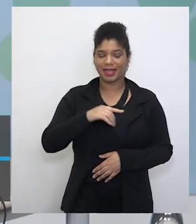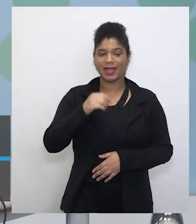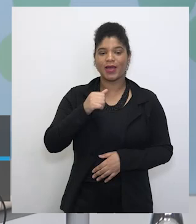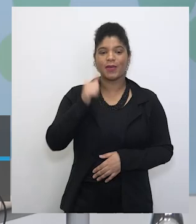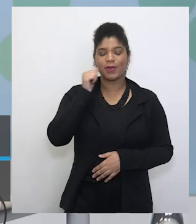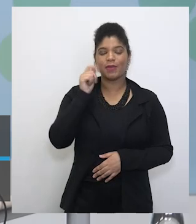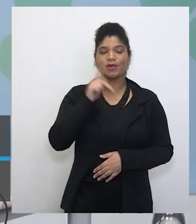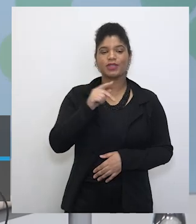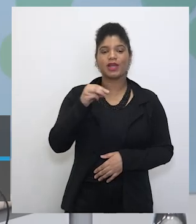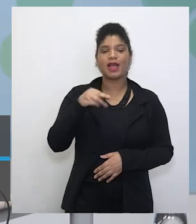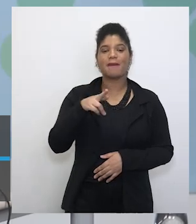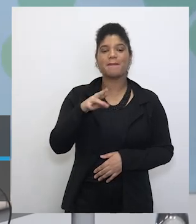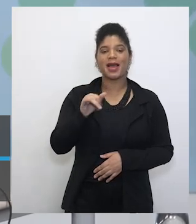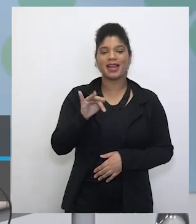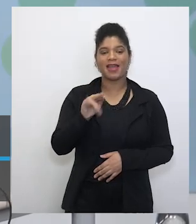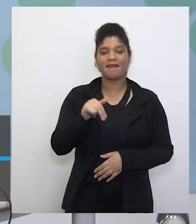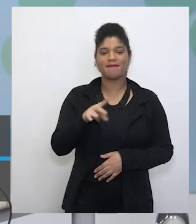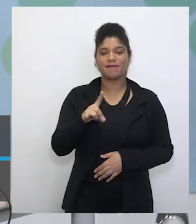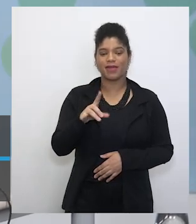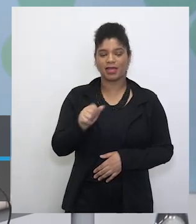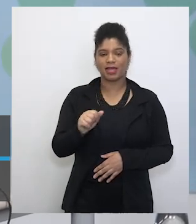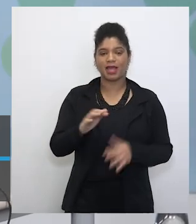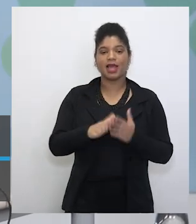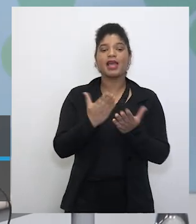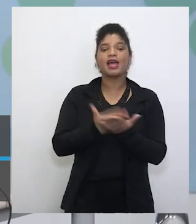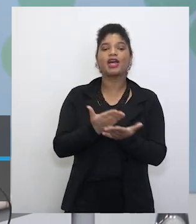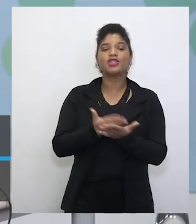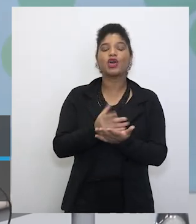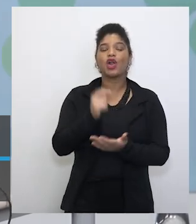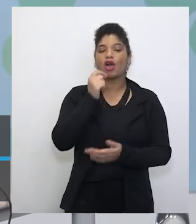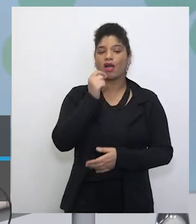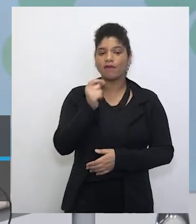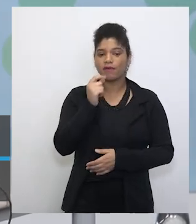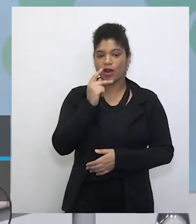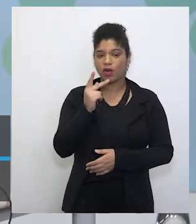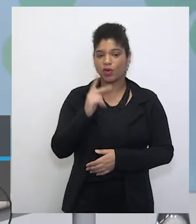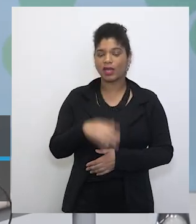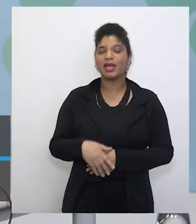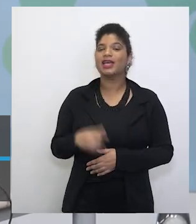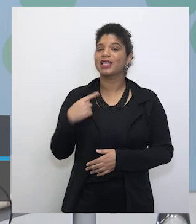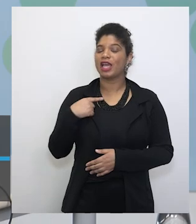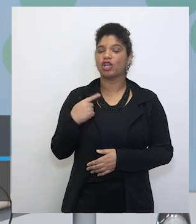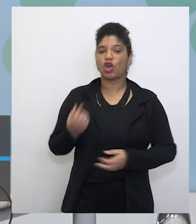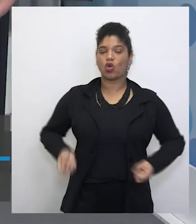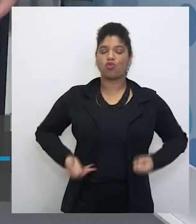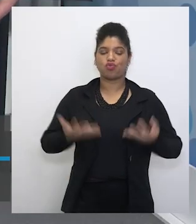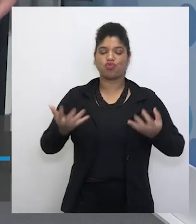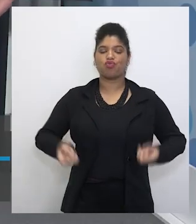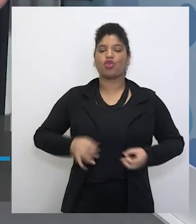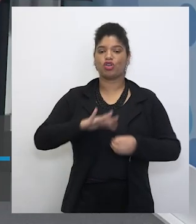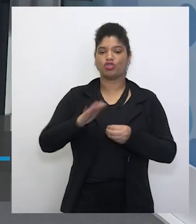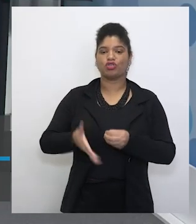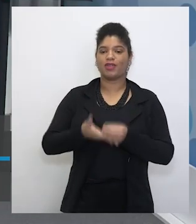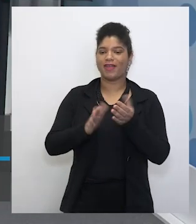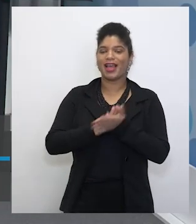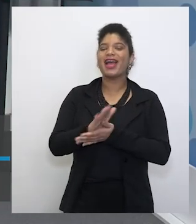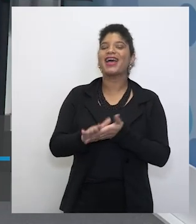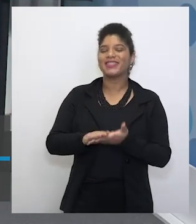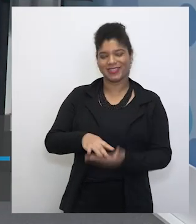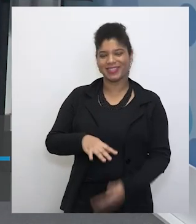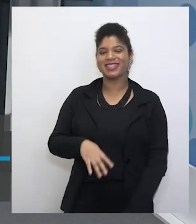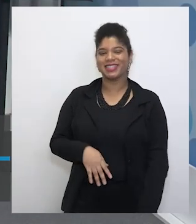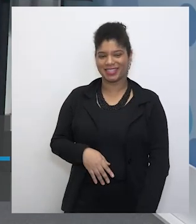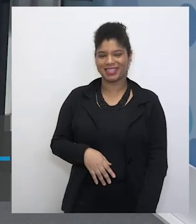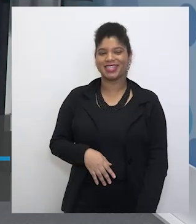Maria Fernanda, da Escola Hélios, aqui, ela falou assim, consumo não sustentável. Maria Fernanda? Sim. Ok, good.